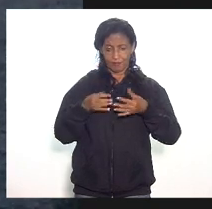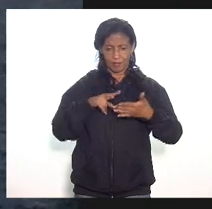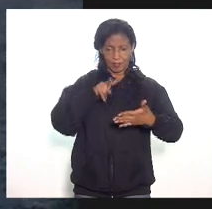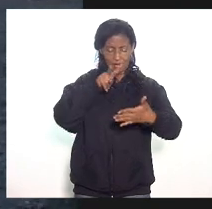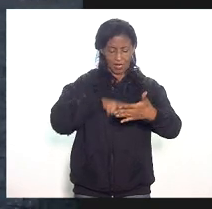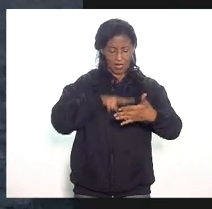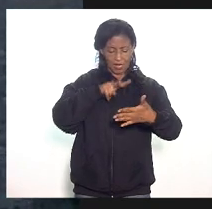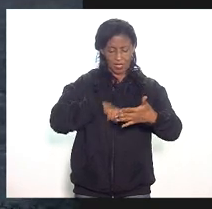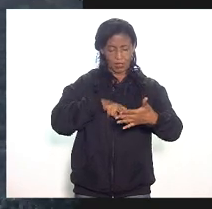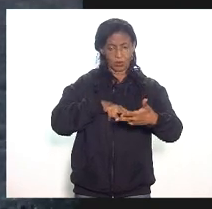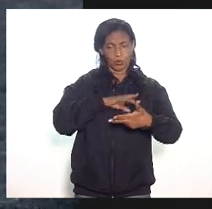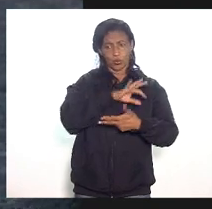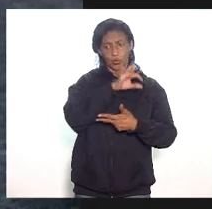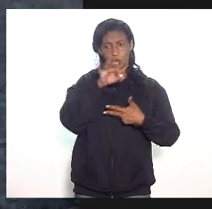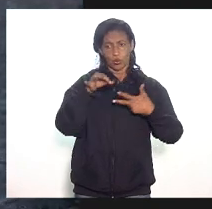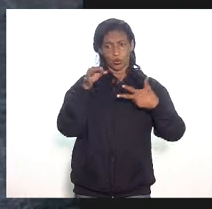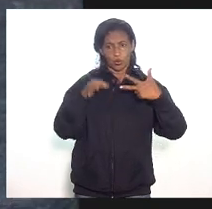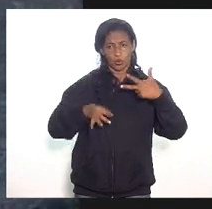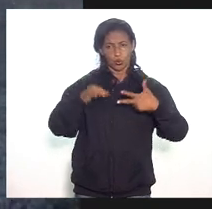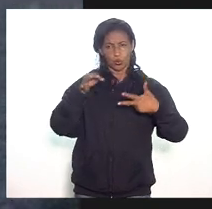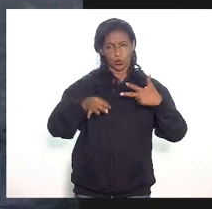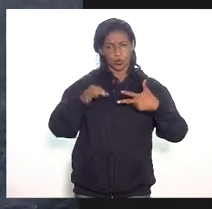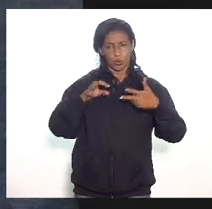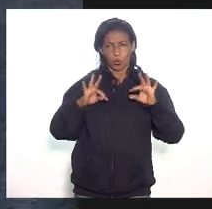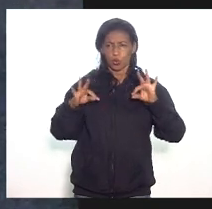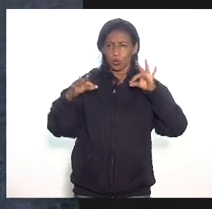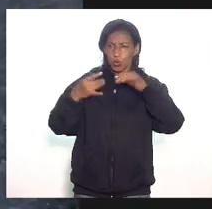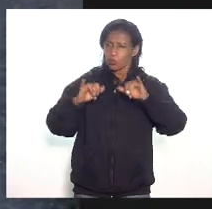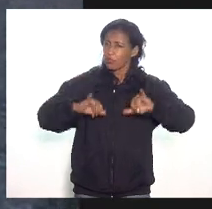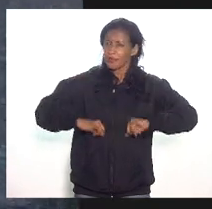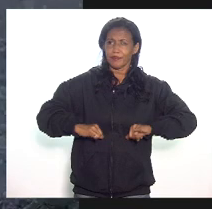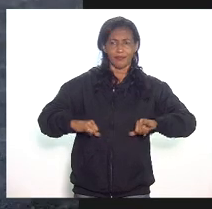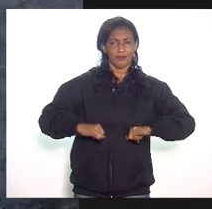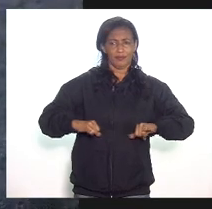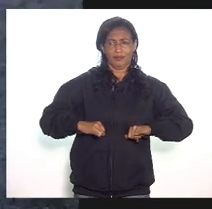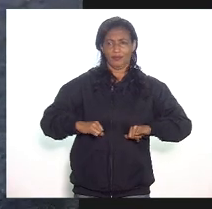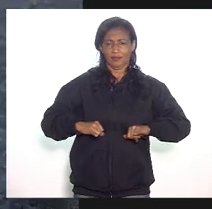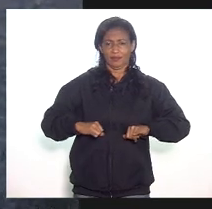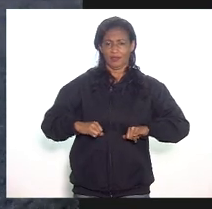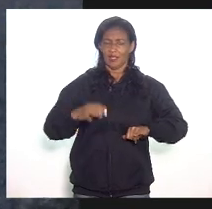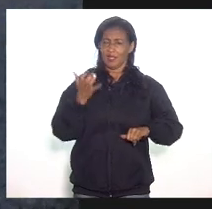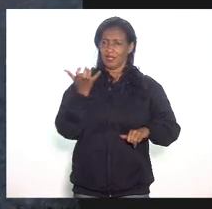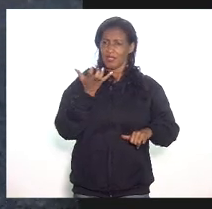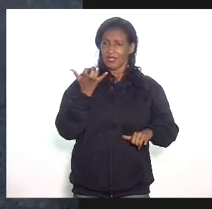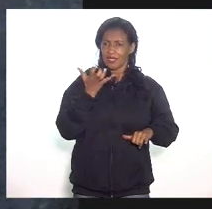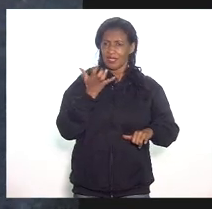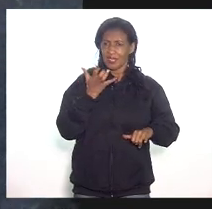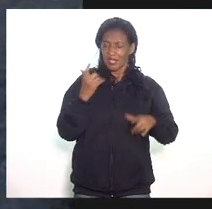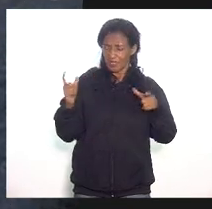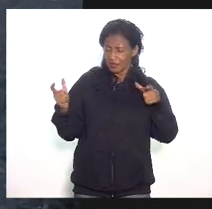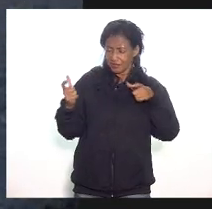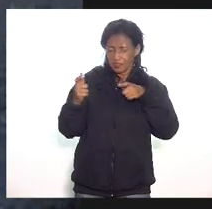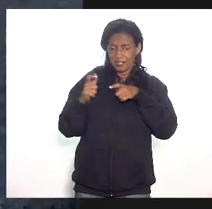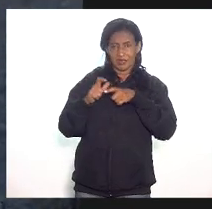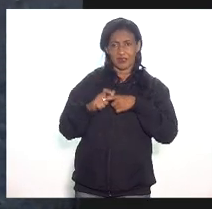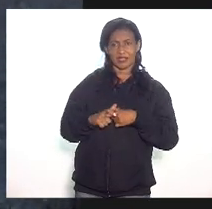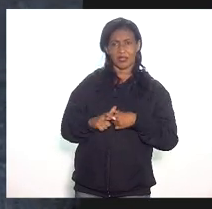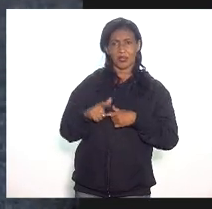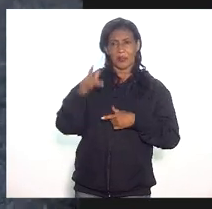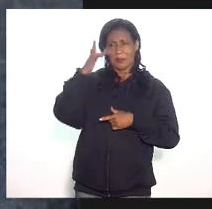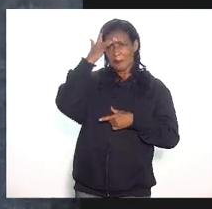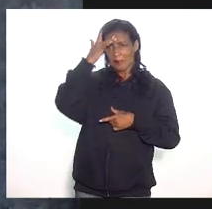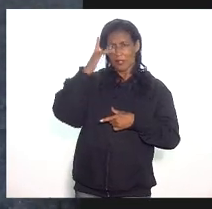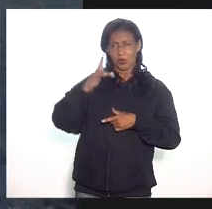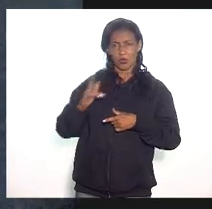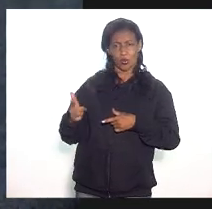que o judiciário, nesse momento de exceção, onde todo mundo vem sofrendo, quer restringir o acesso do cidadão fluminense